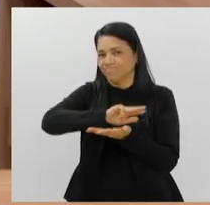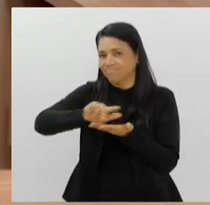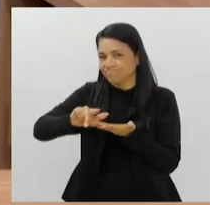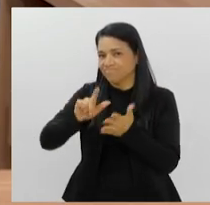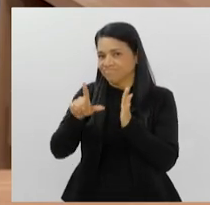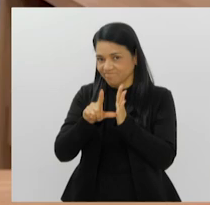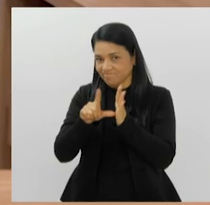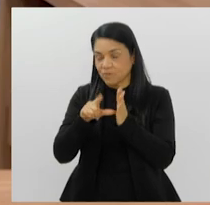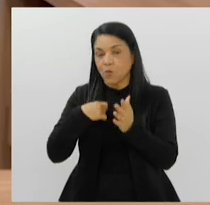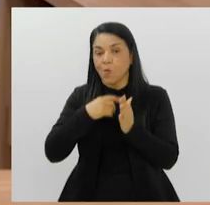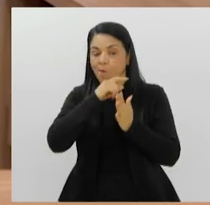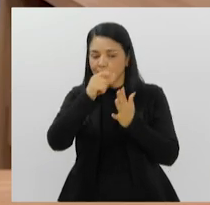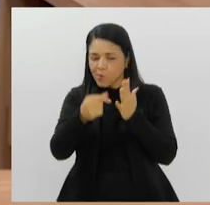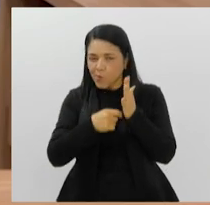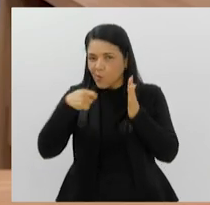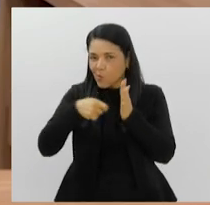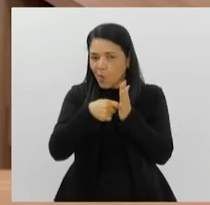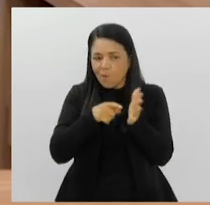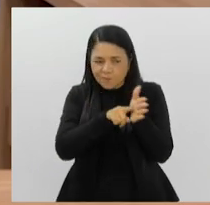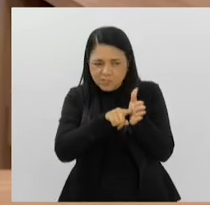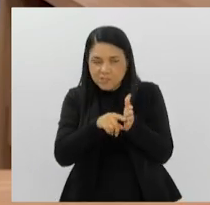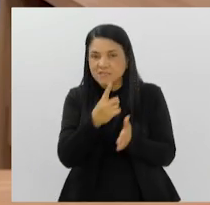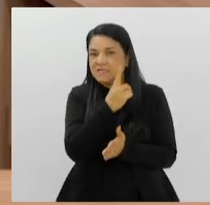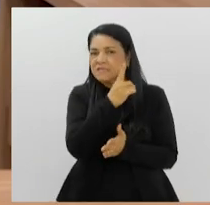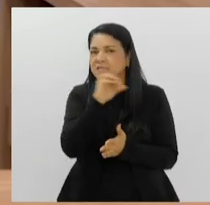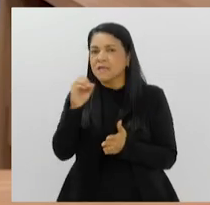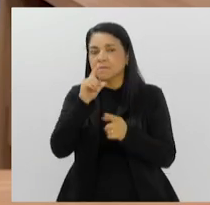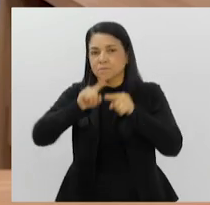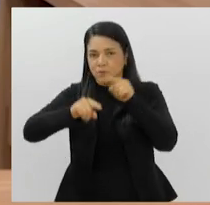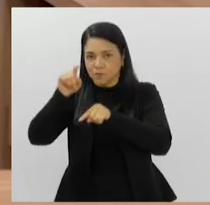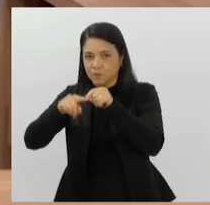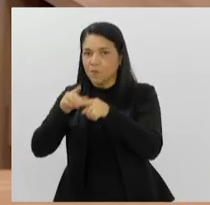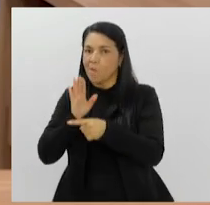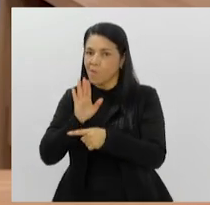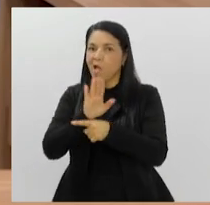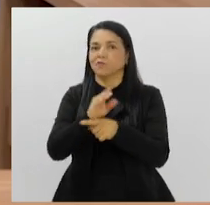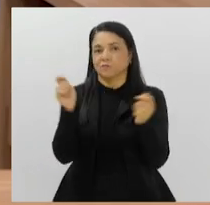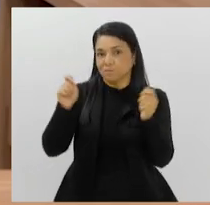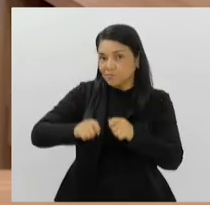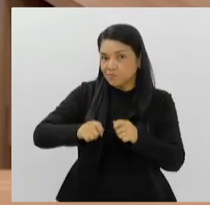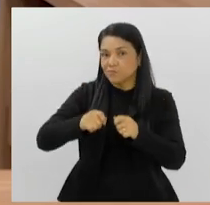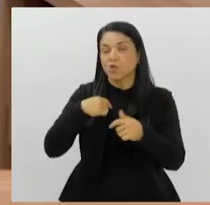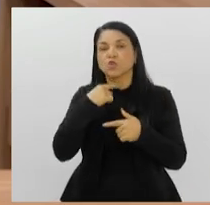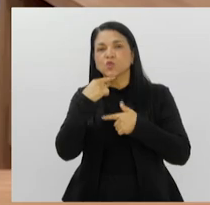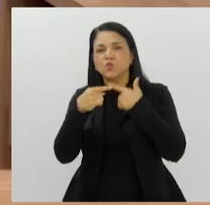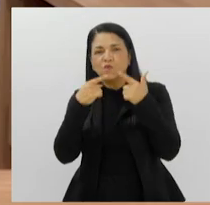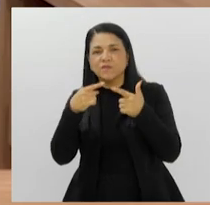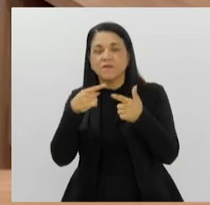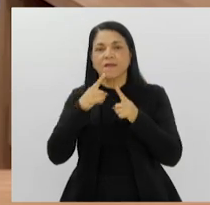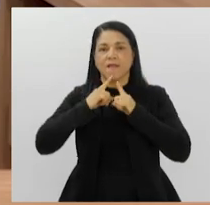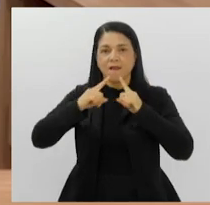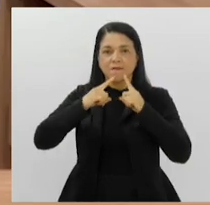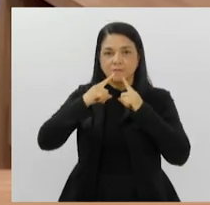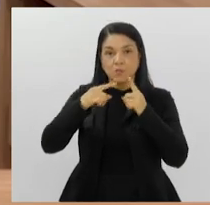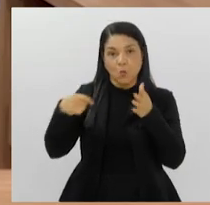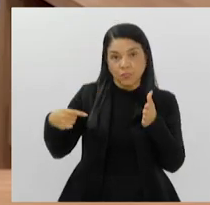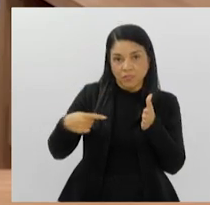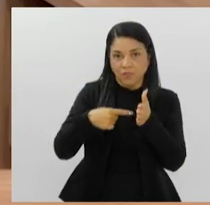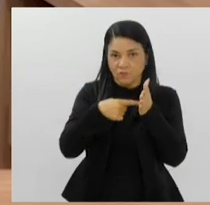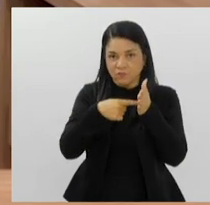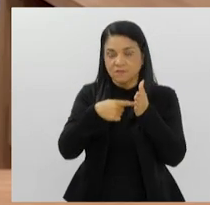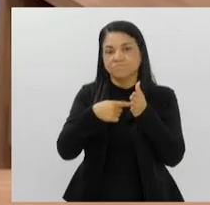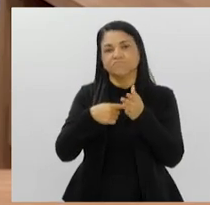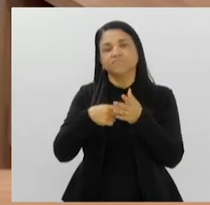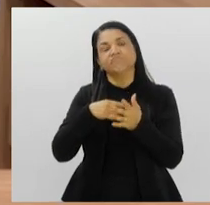Procon fez uma pesquisa com mais de 100 produtos, que pode lhe ajudar. Qualquer dúvida, reclamação ou denúncia,